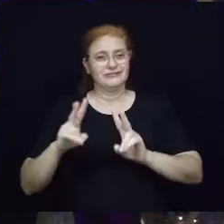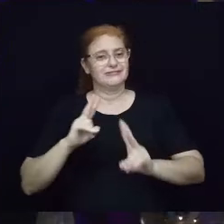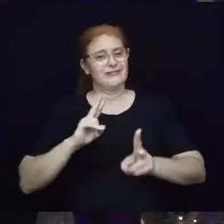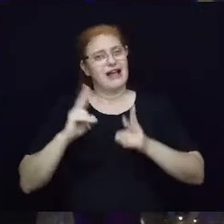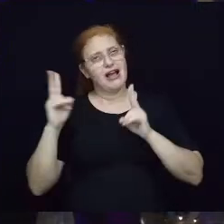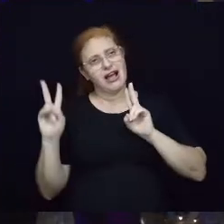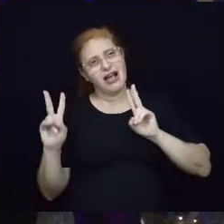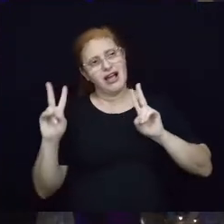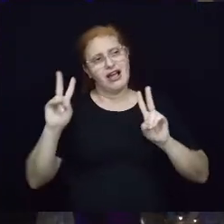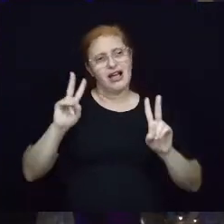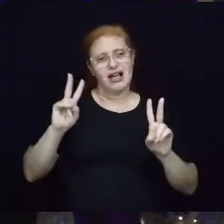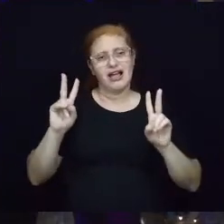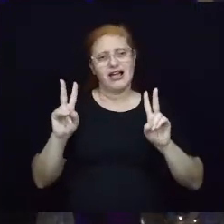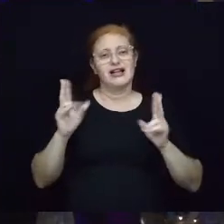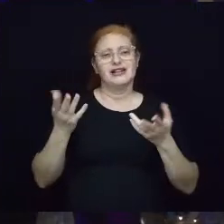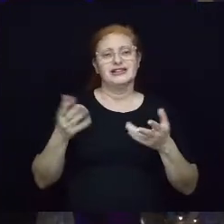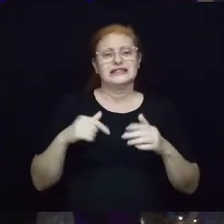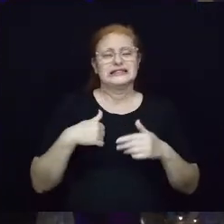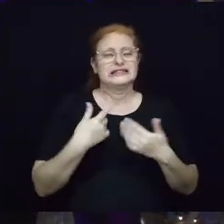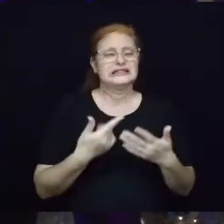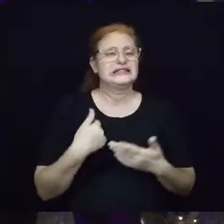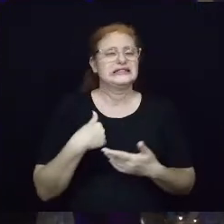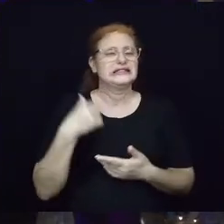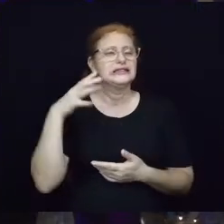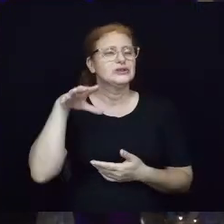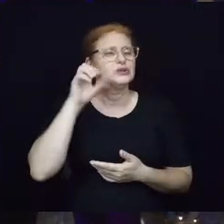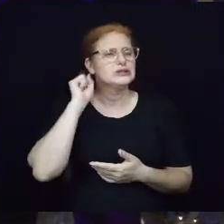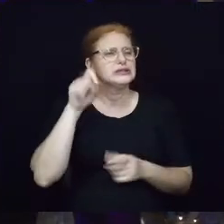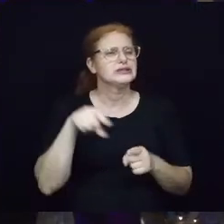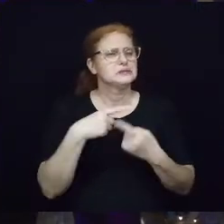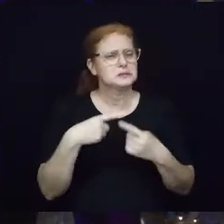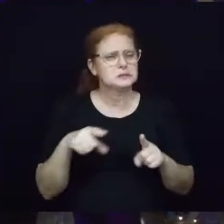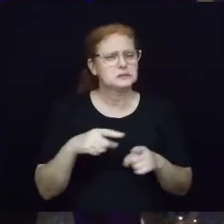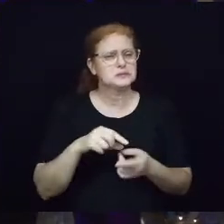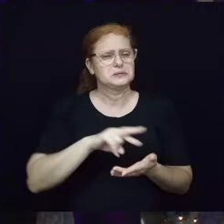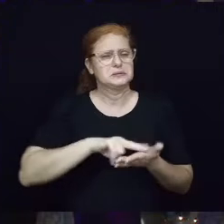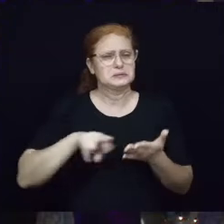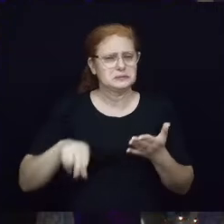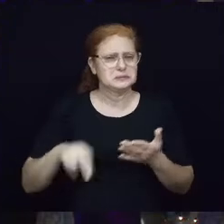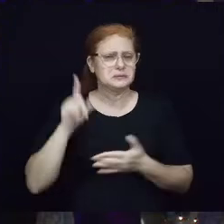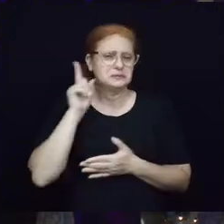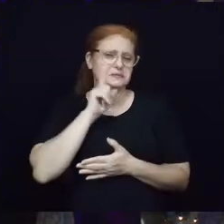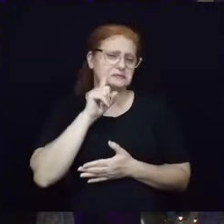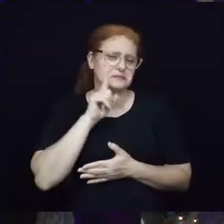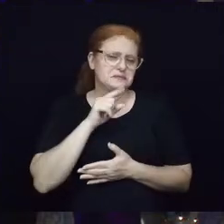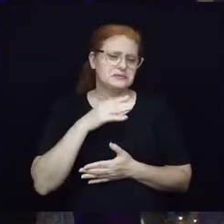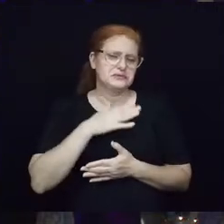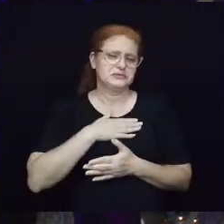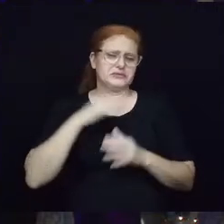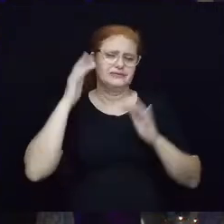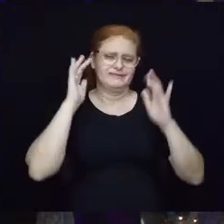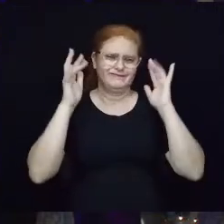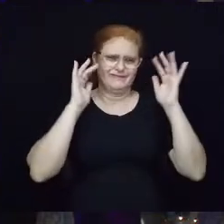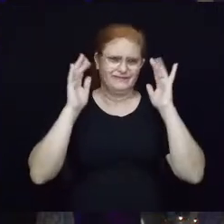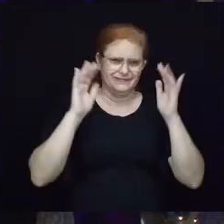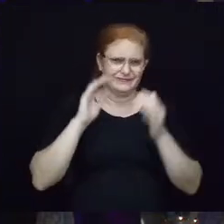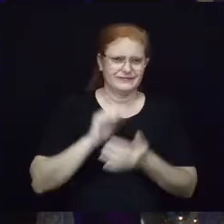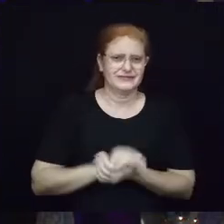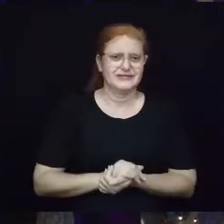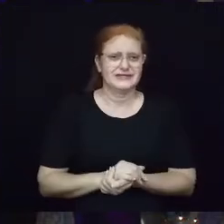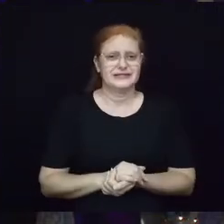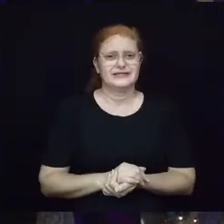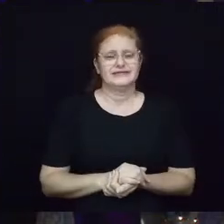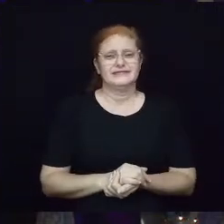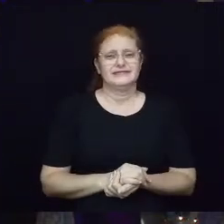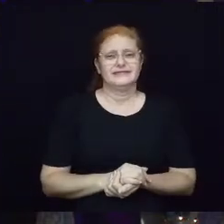Então, eu escutava aquelas músicas, disco do Yes, do Pink Floyd, e aquilo era o meu imaginário. Salvador